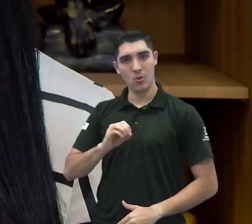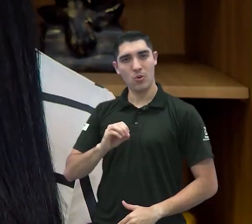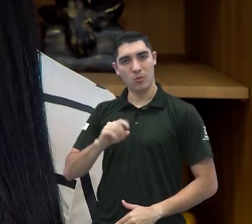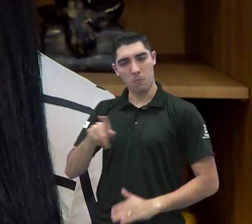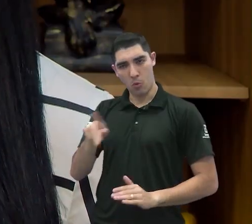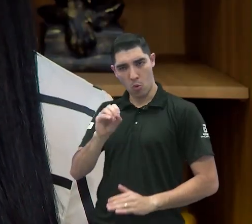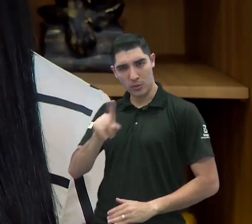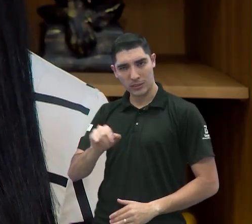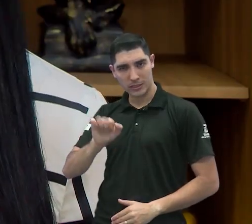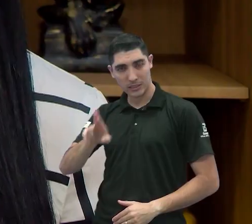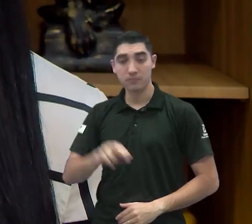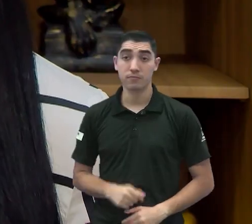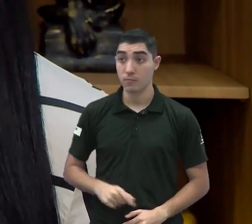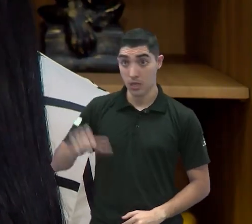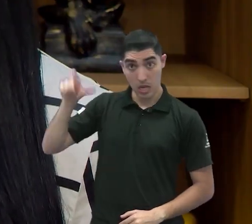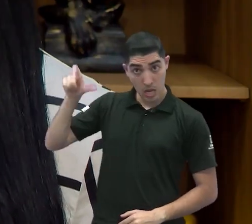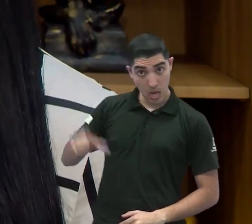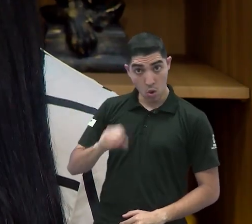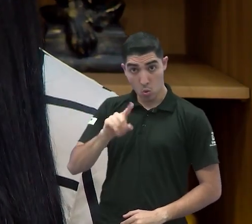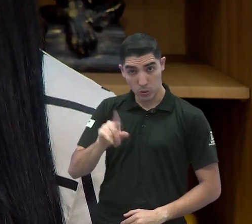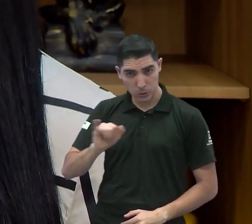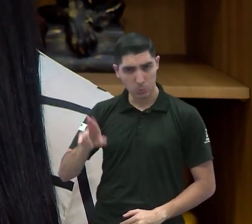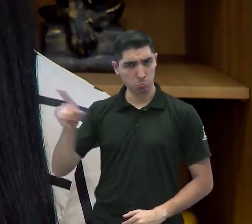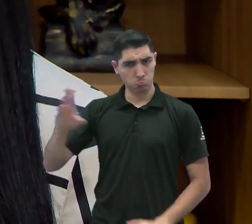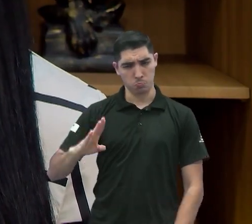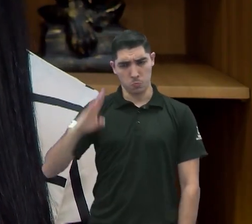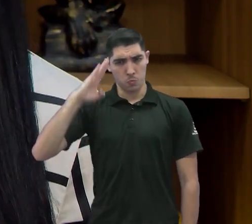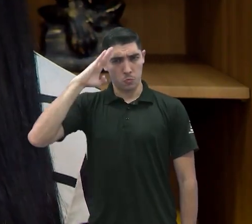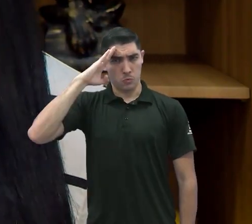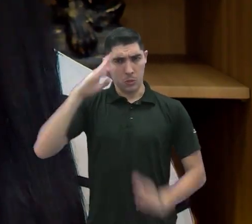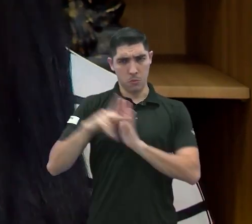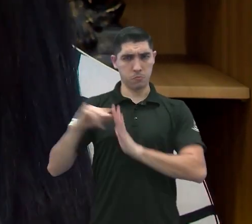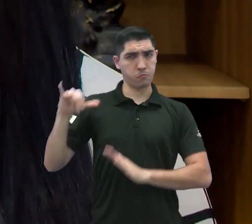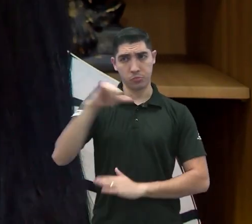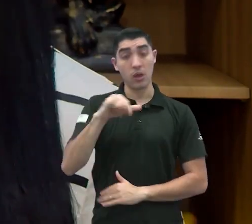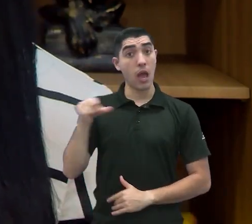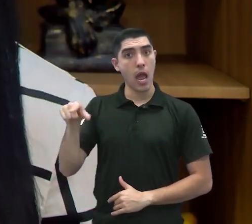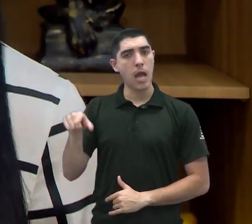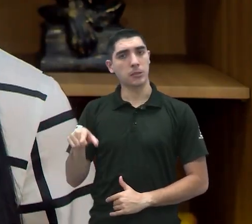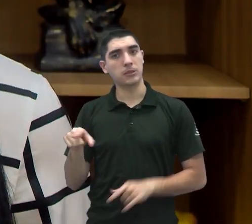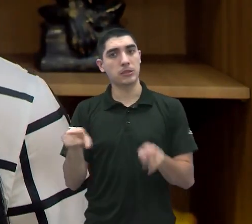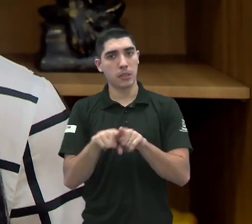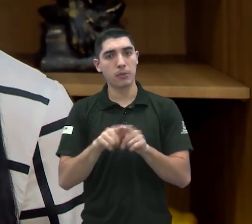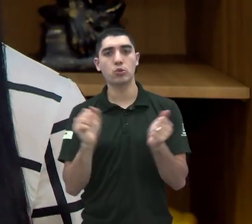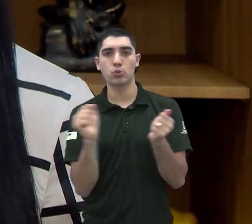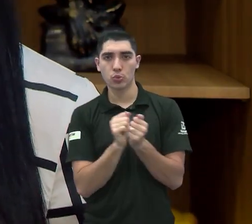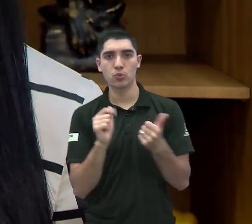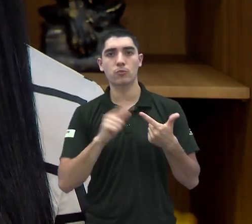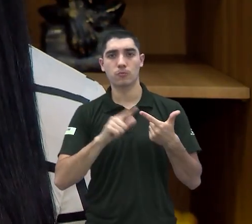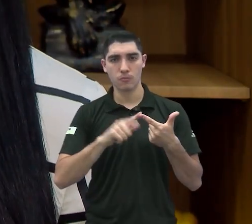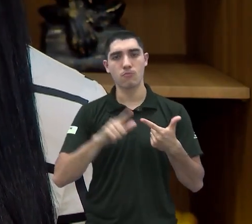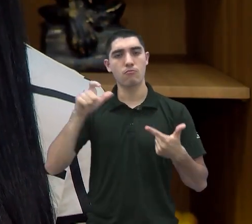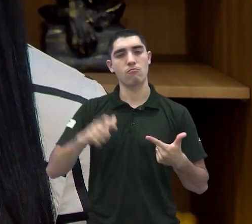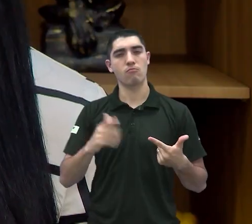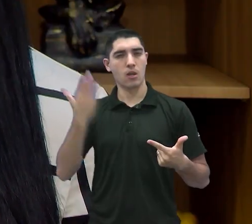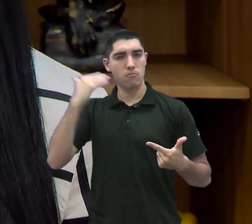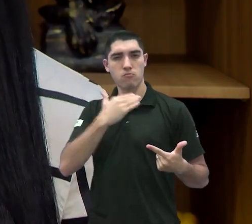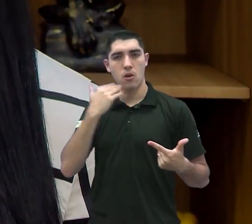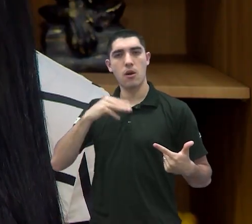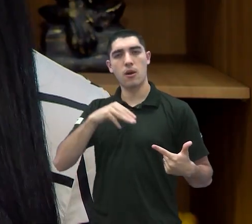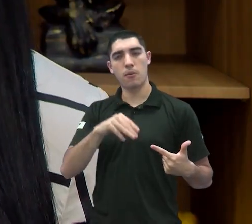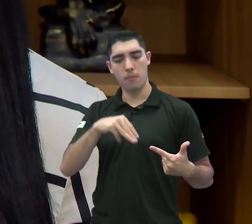brasileira. Osiris Silva é um grande empreendedor da aviação, né? Coronel da aeronáutica, ele também, o nosso querido,